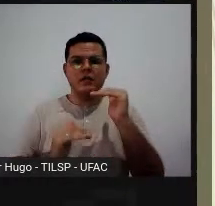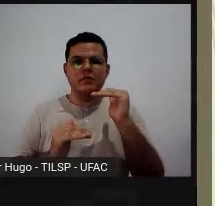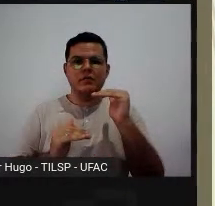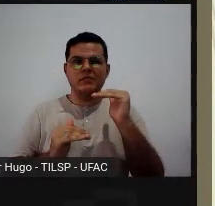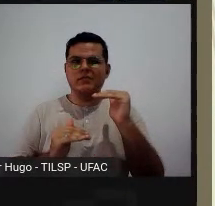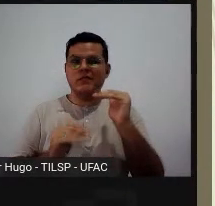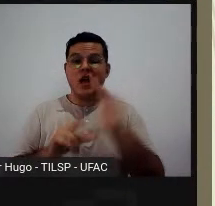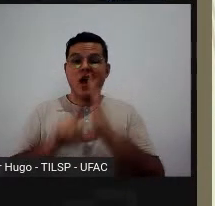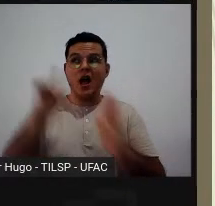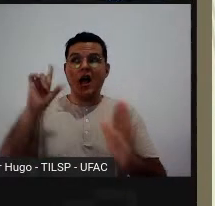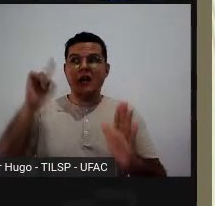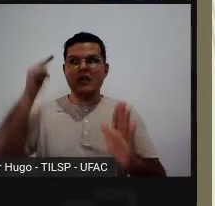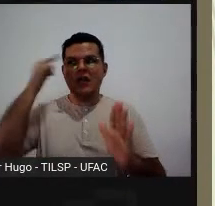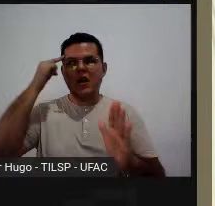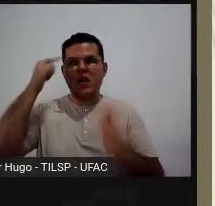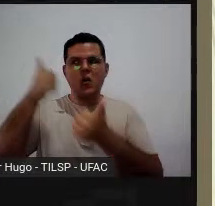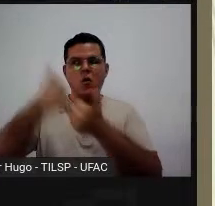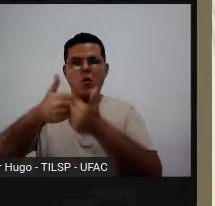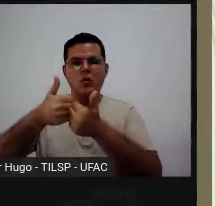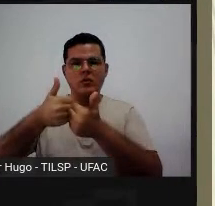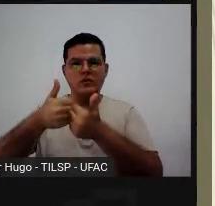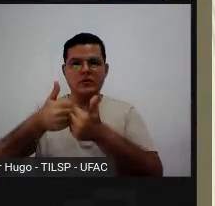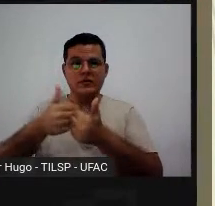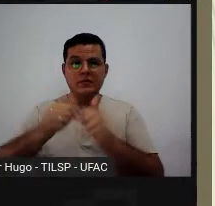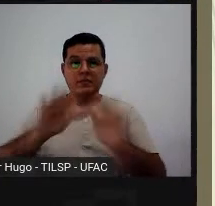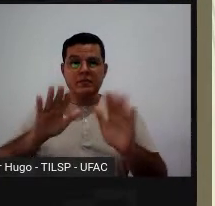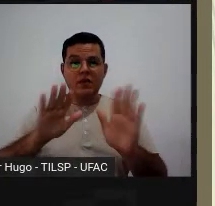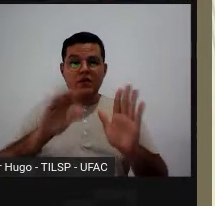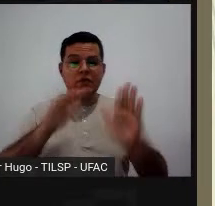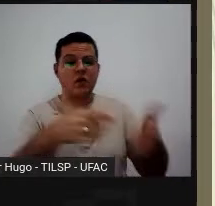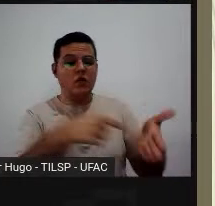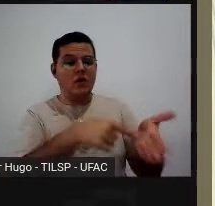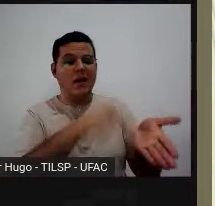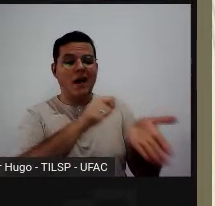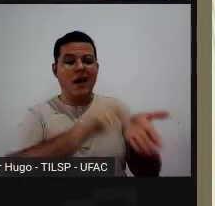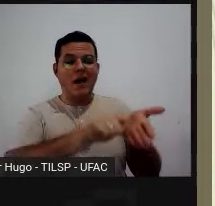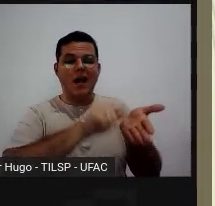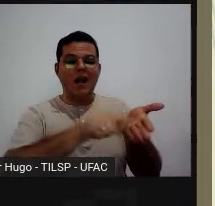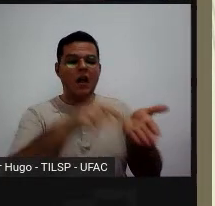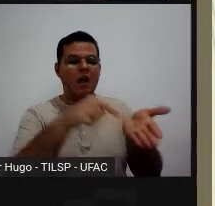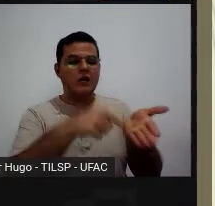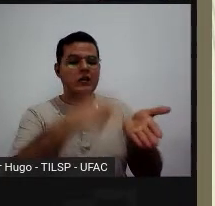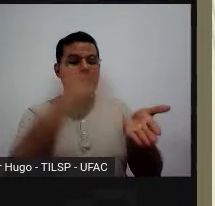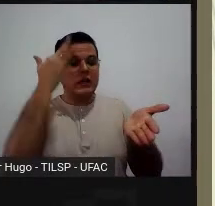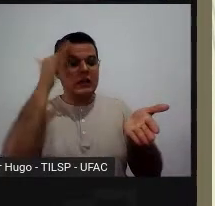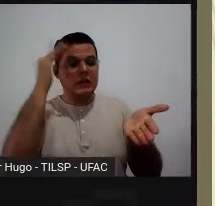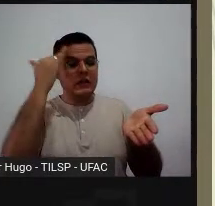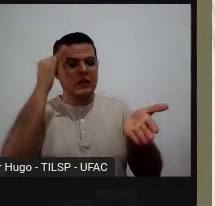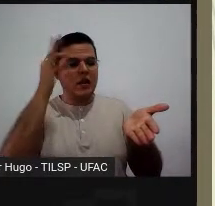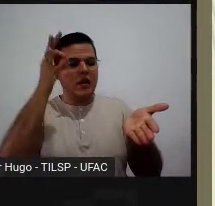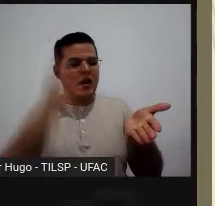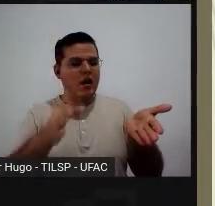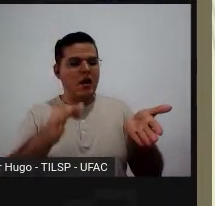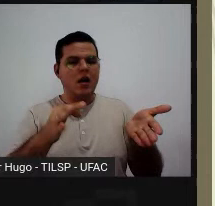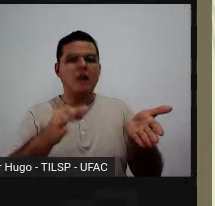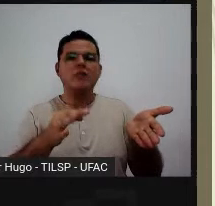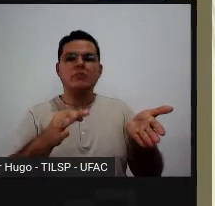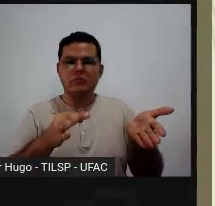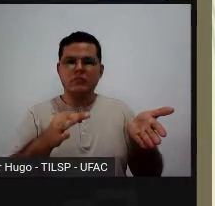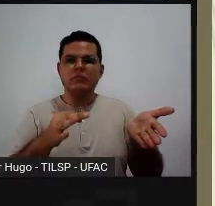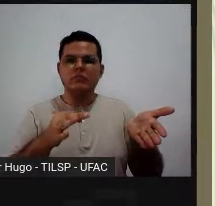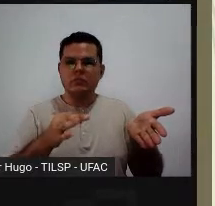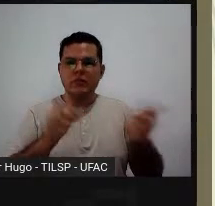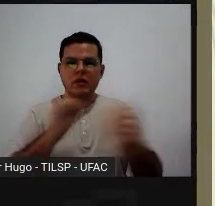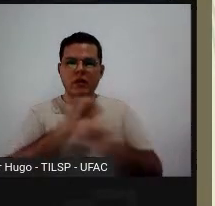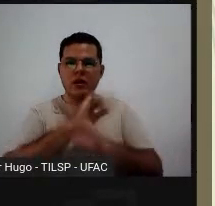partir, então, da escrita é que o raciocínio passa a ser de fato lógico. E a gente vê